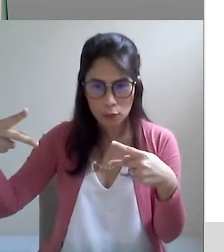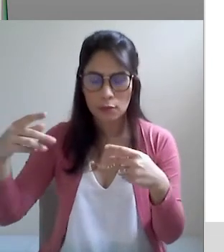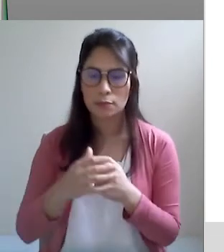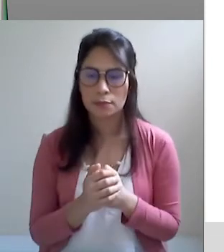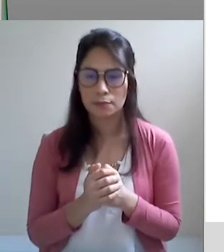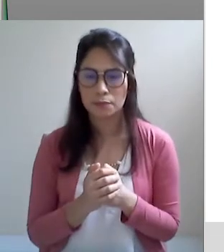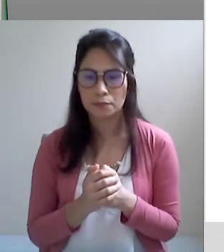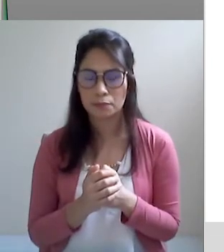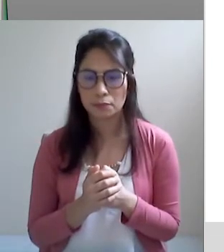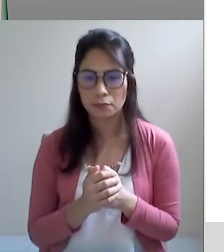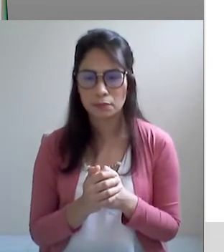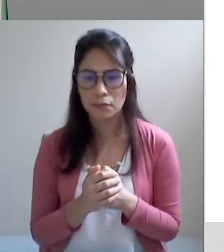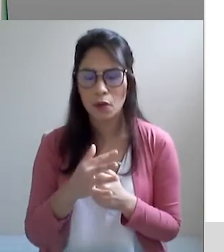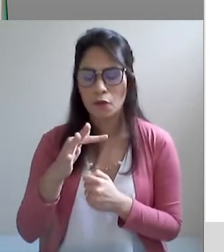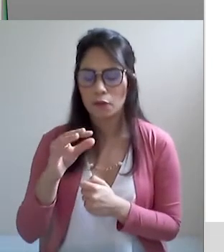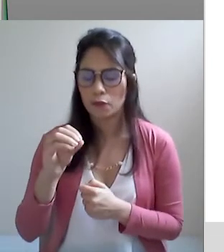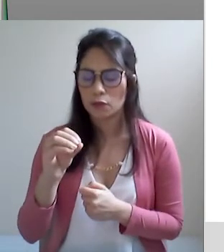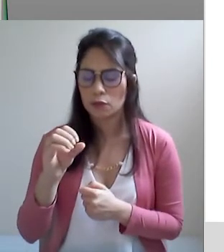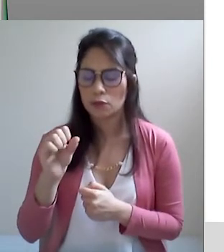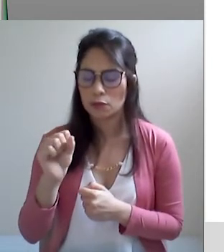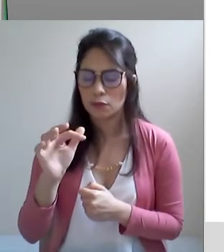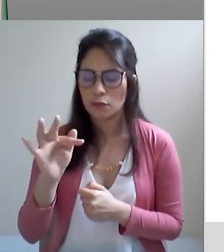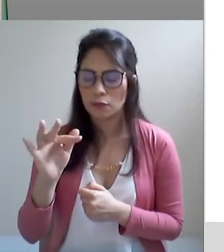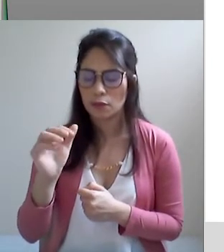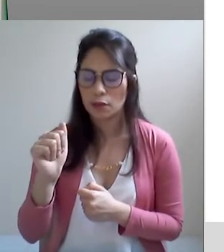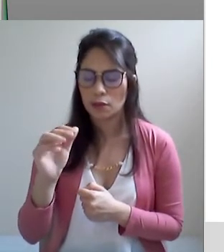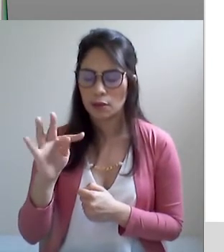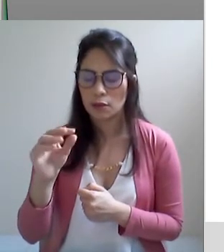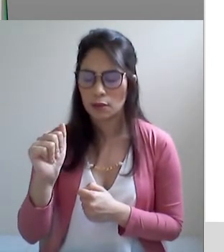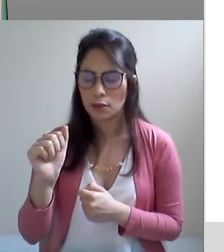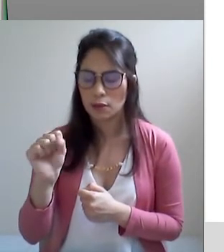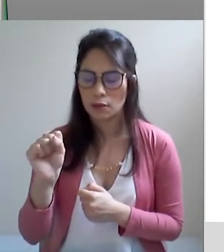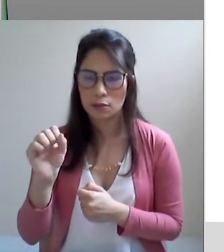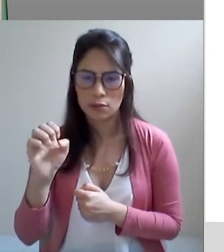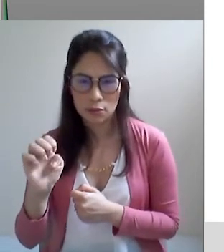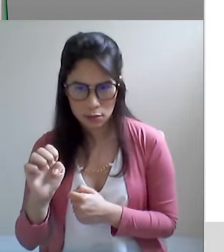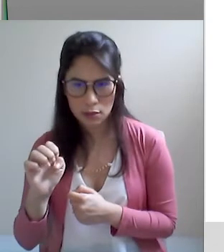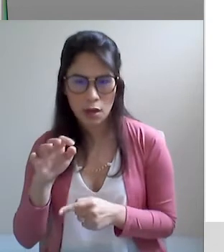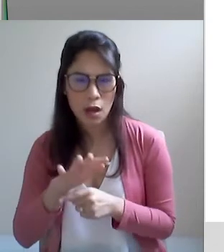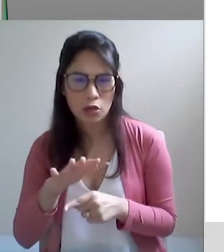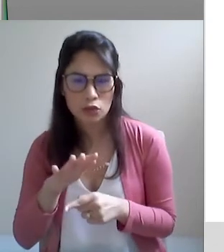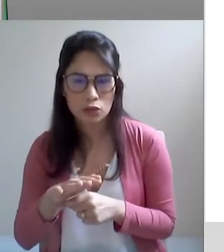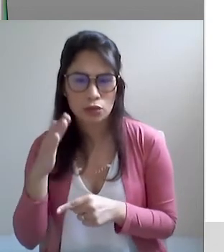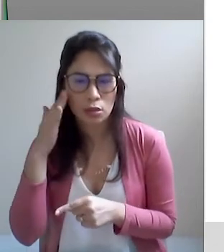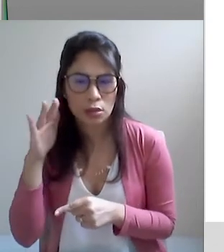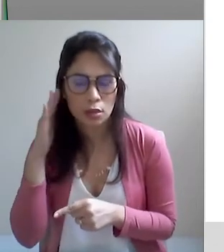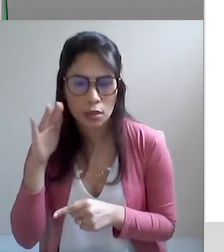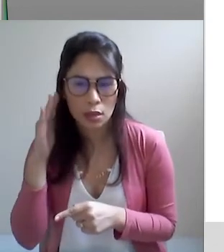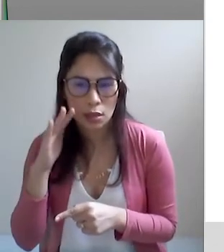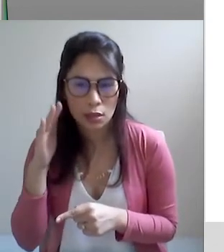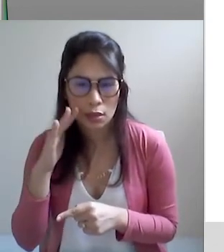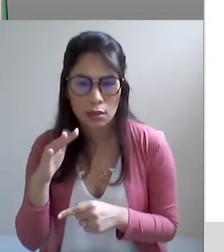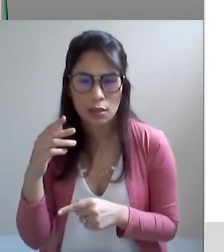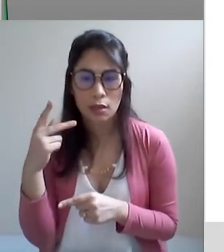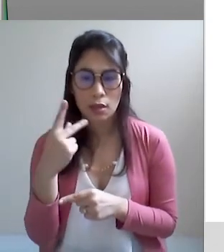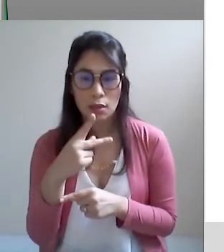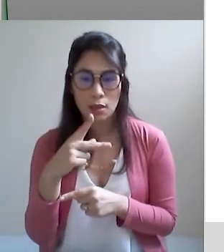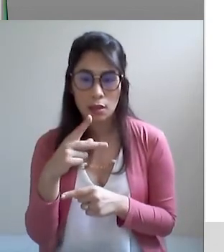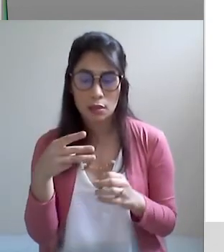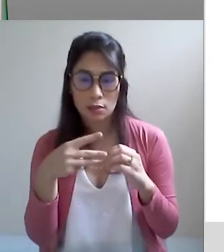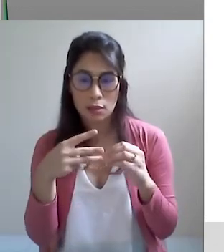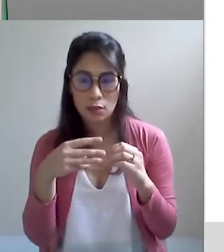outras proteínas. A fosfatase alcalina é o indicador clínico para mensurar